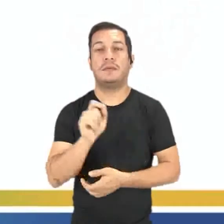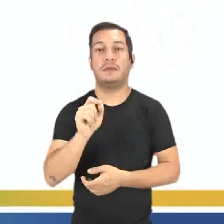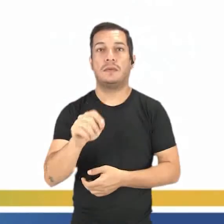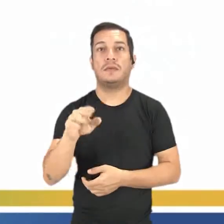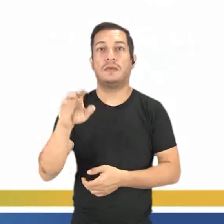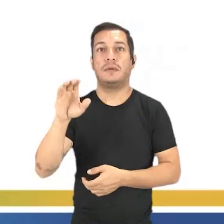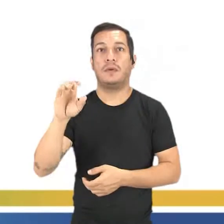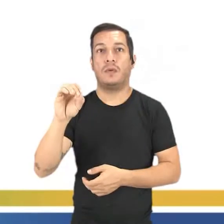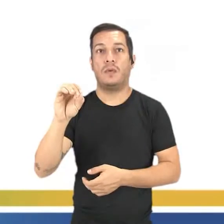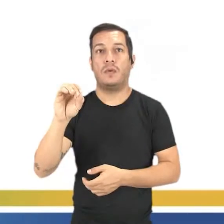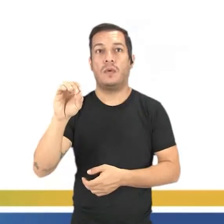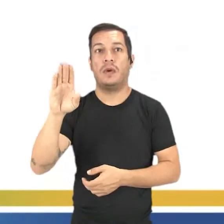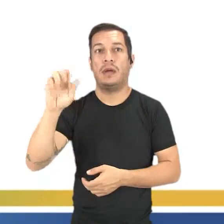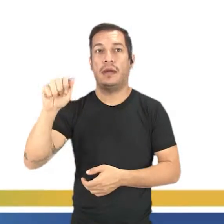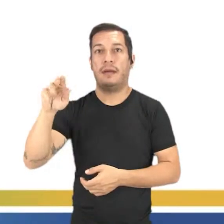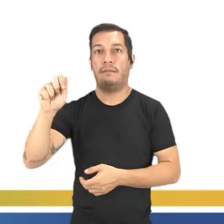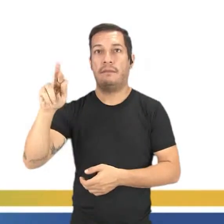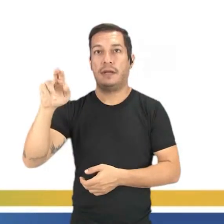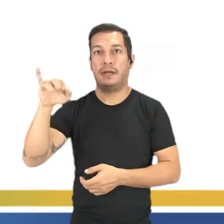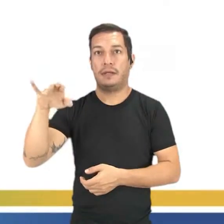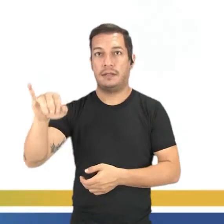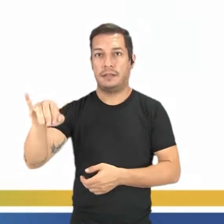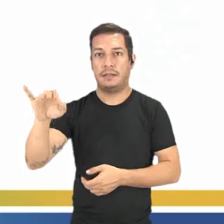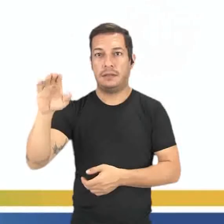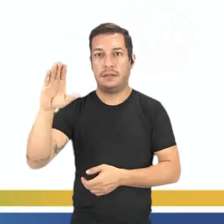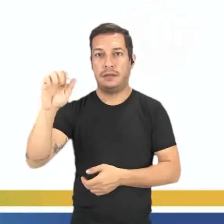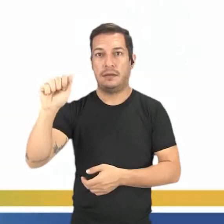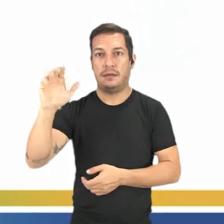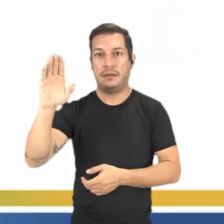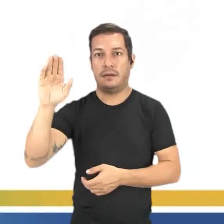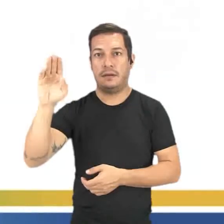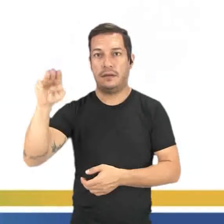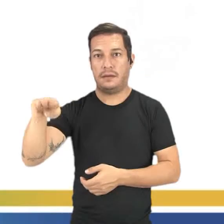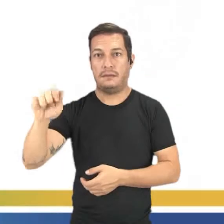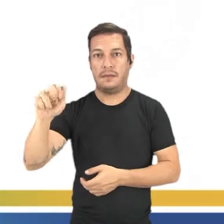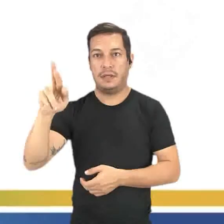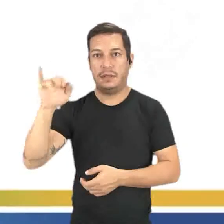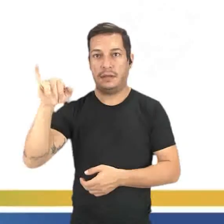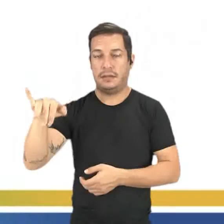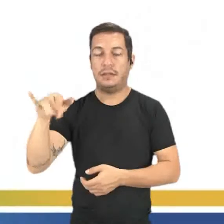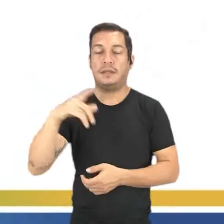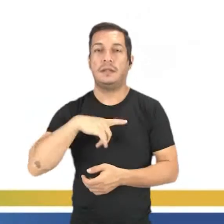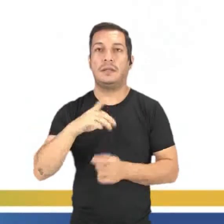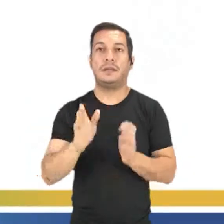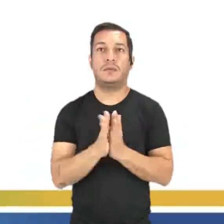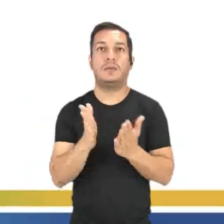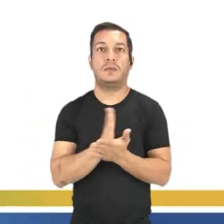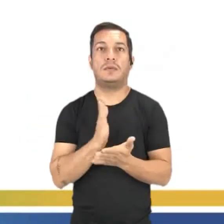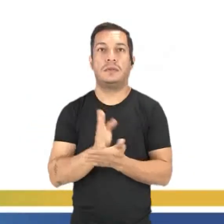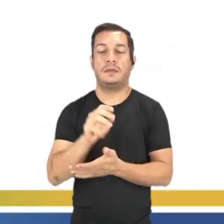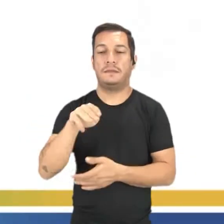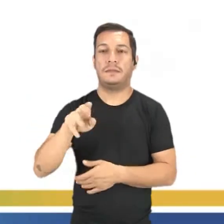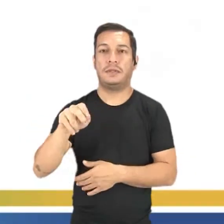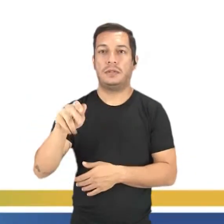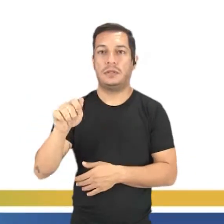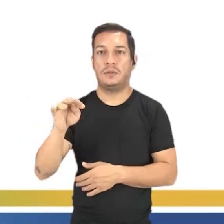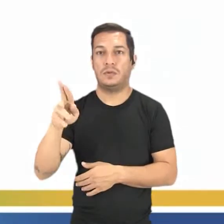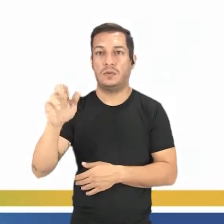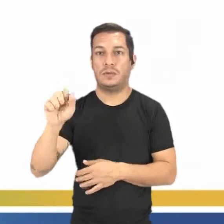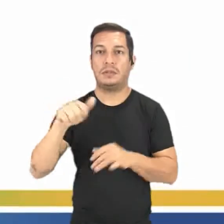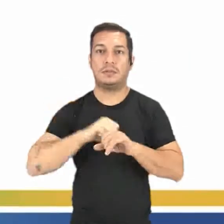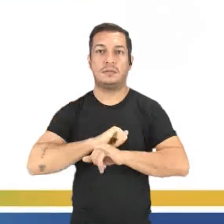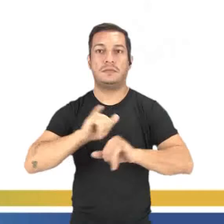denominado O Camarim, que contempla o livro Miniaturas, que ele